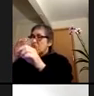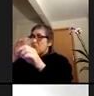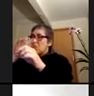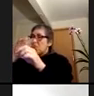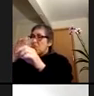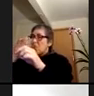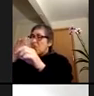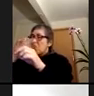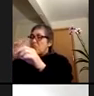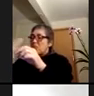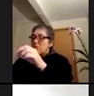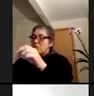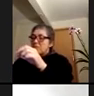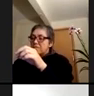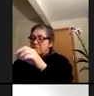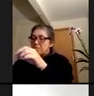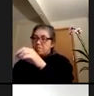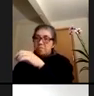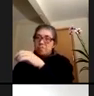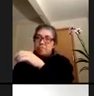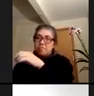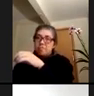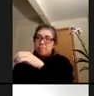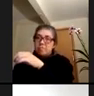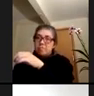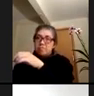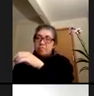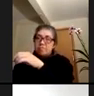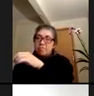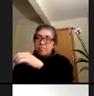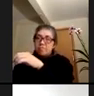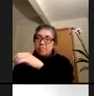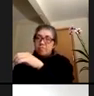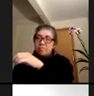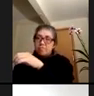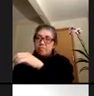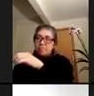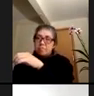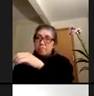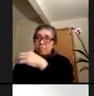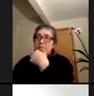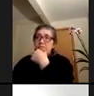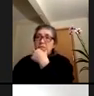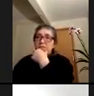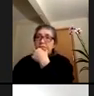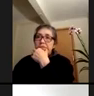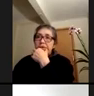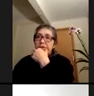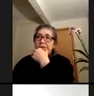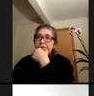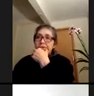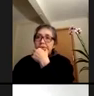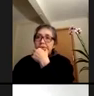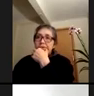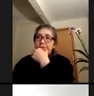natural das janelas, mas também muito relacionado ao que a gente está comprando, né? Eu acho que o pós-pandemia, aí olhando para a